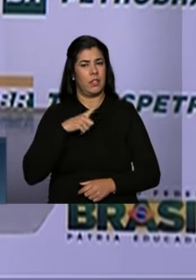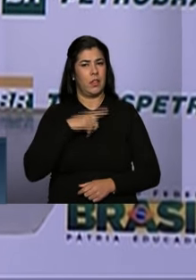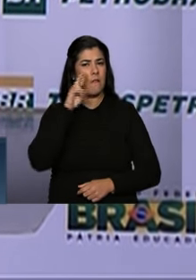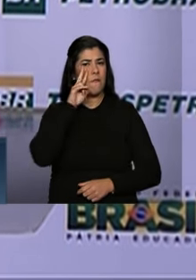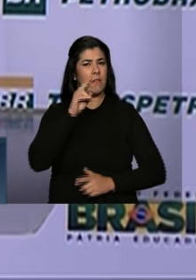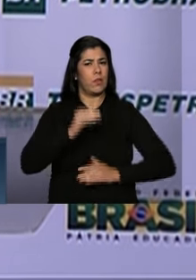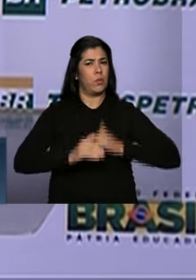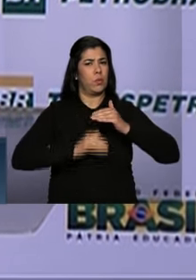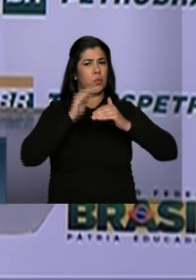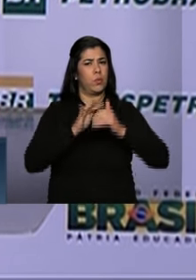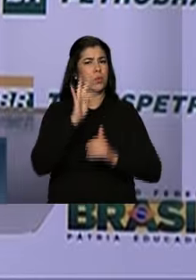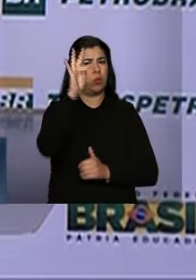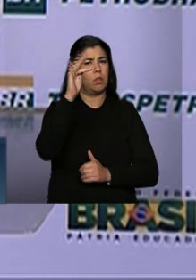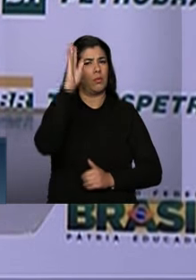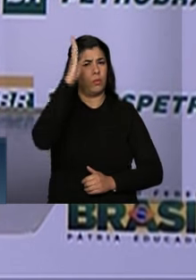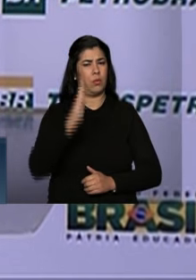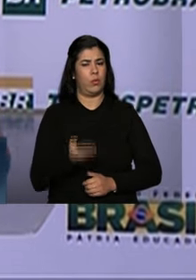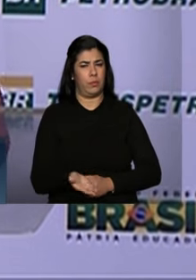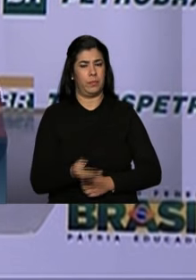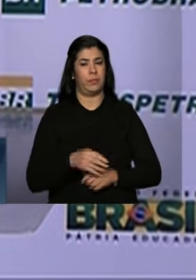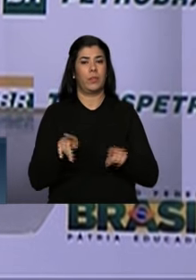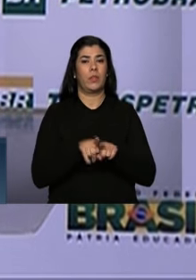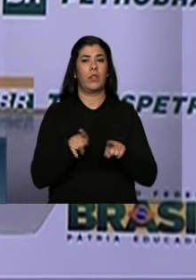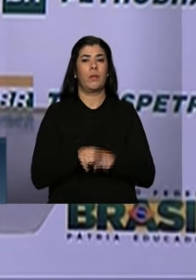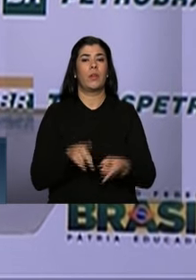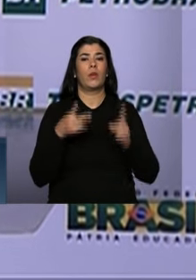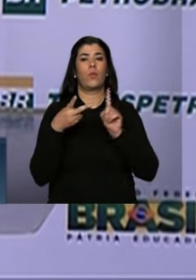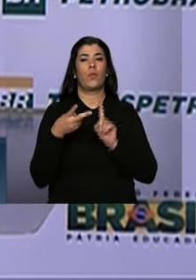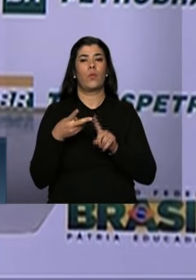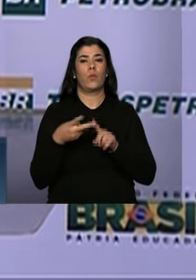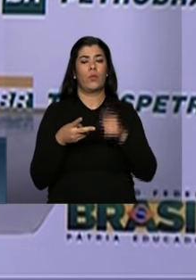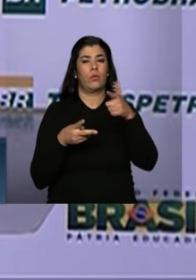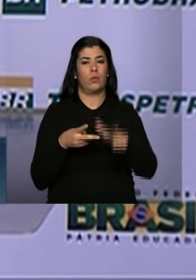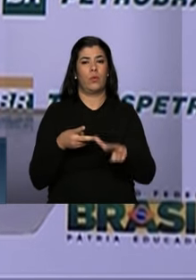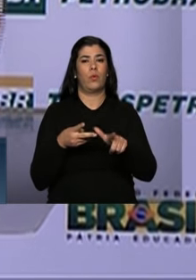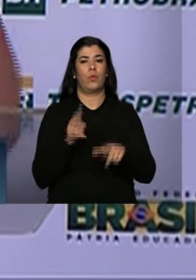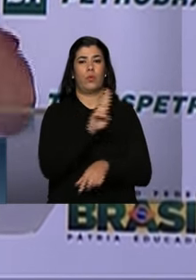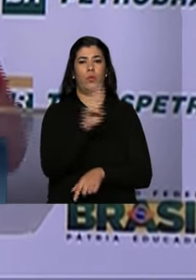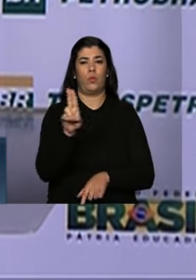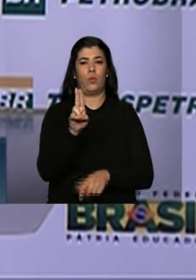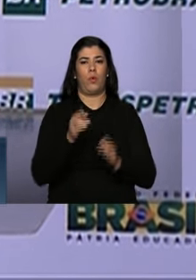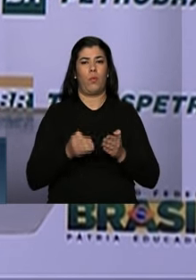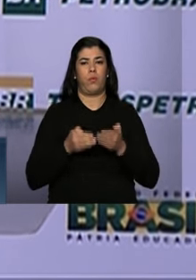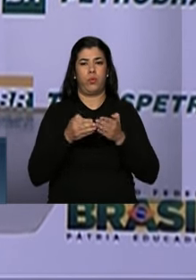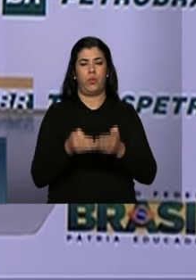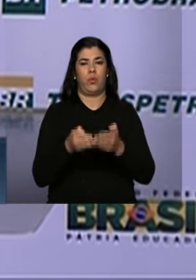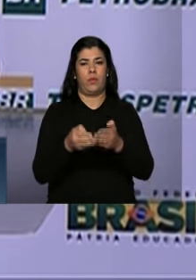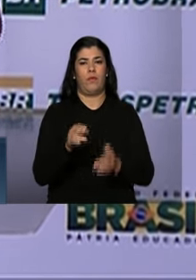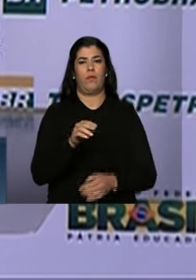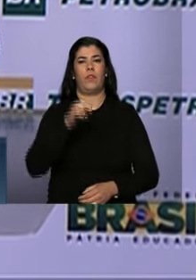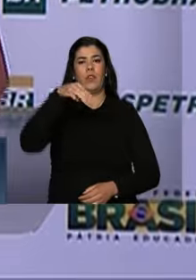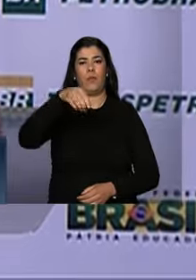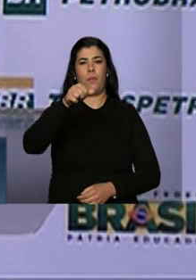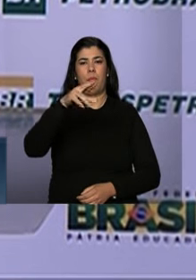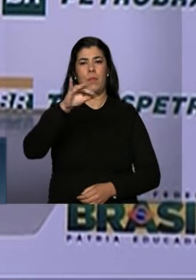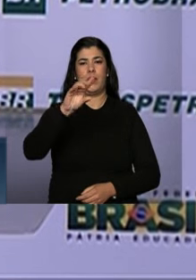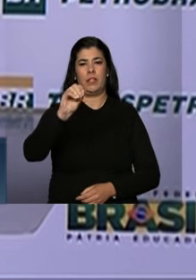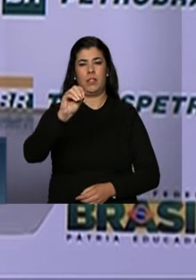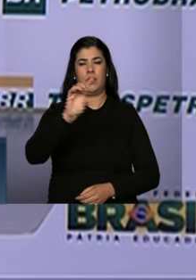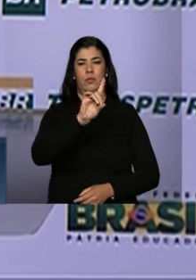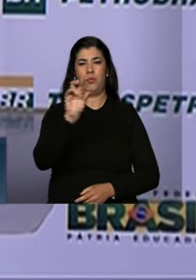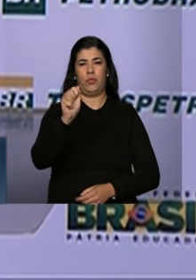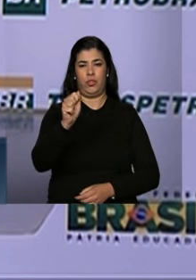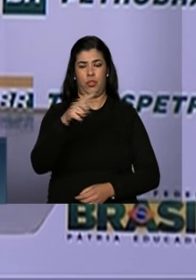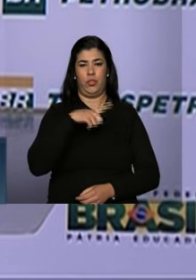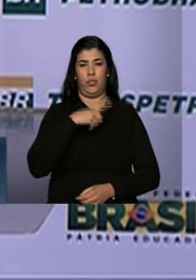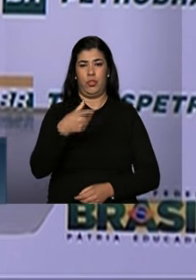desenvolvimento do Brasil. E um outro brasileiro, Marcílio Dias, que lutou na Guerra do